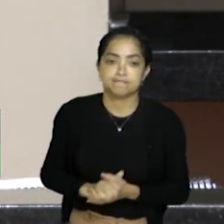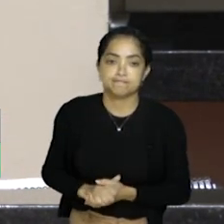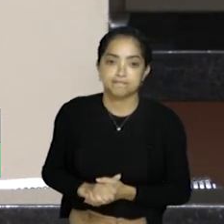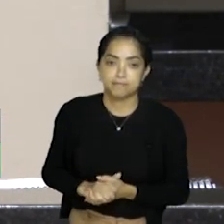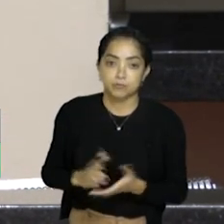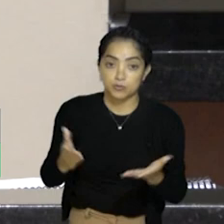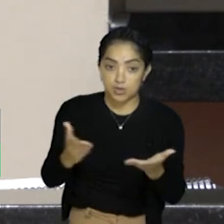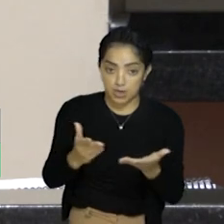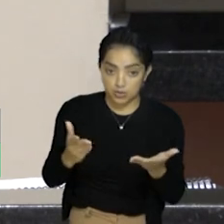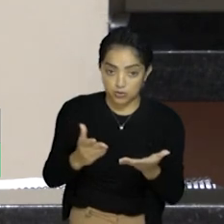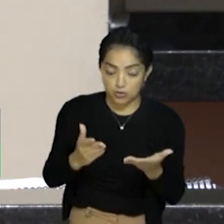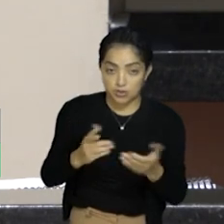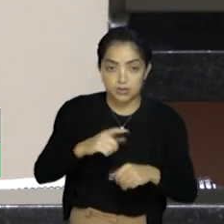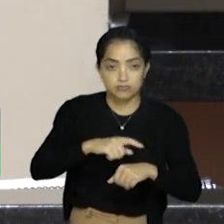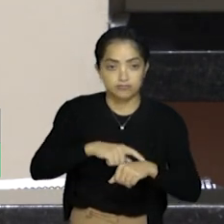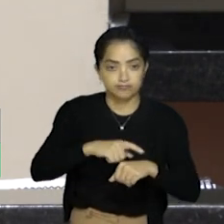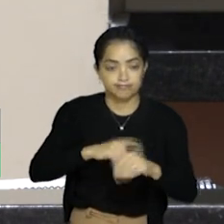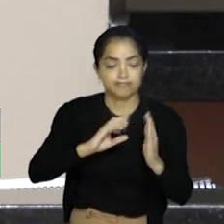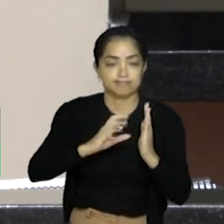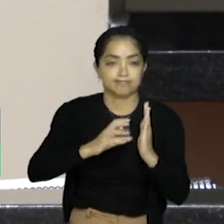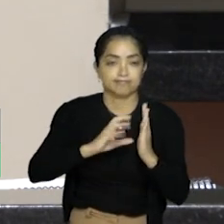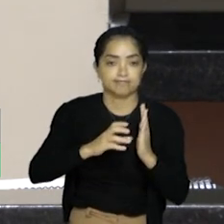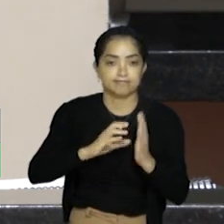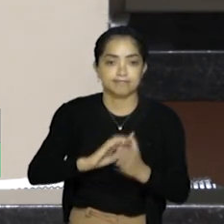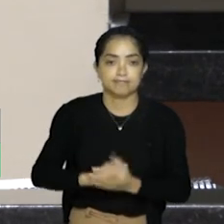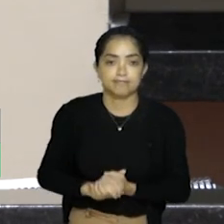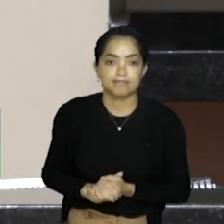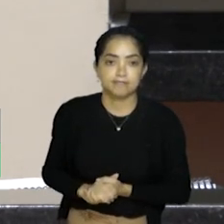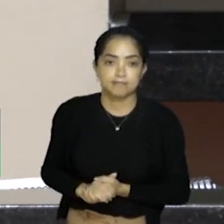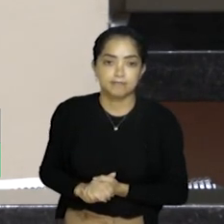passamos ao horário destinado aos partidos políticos